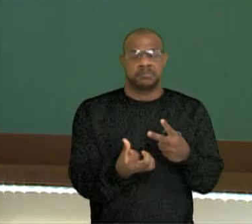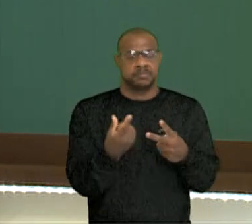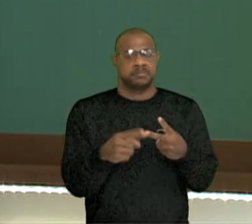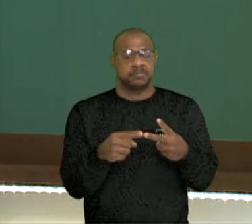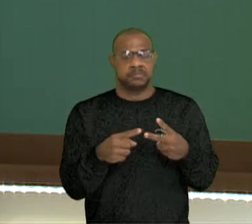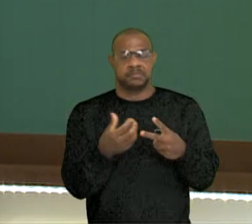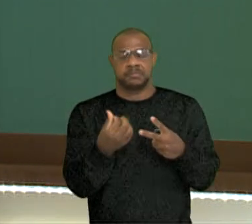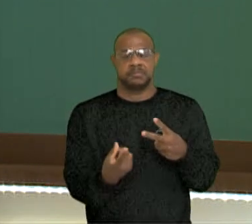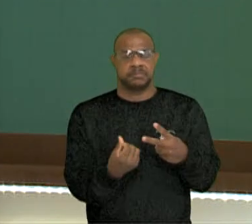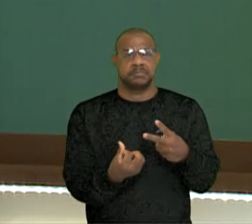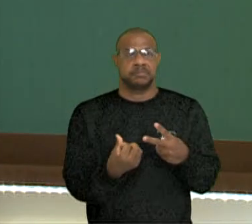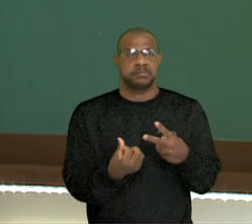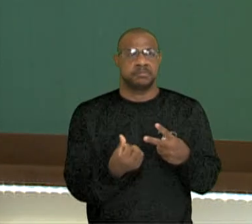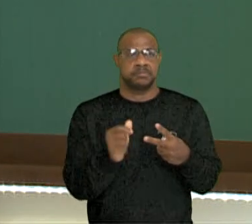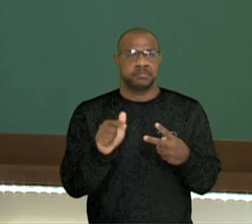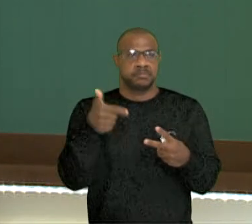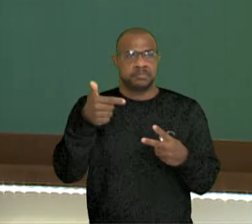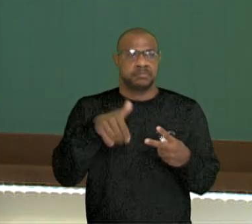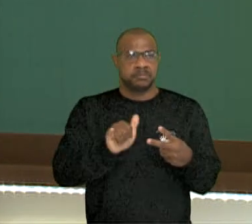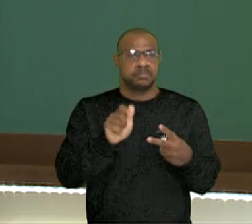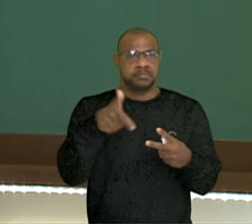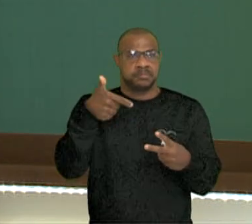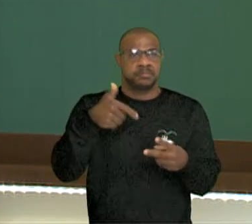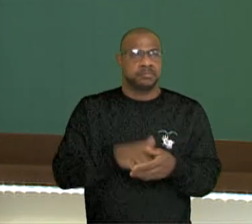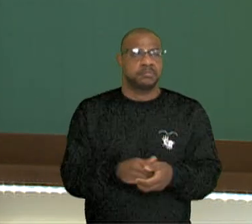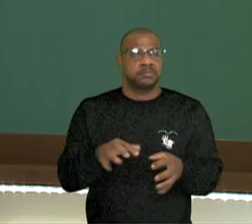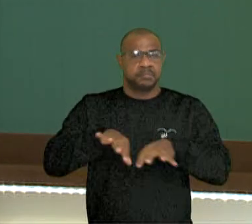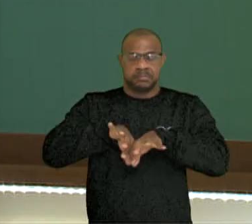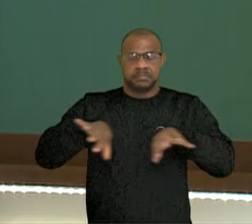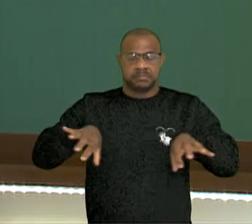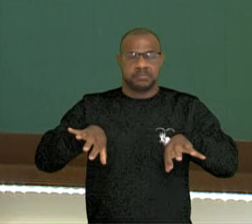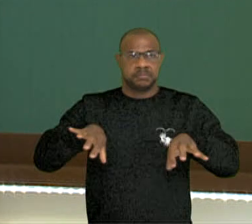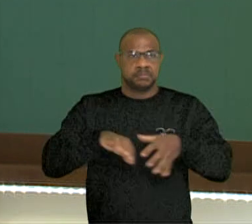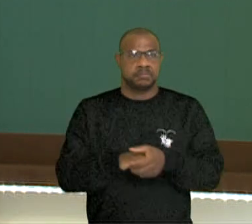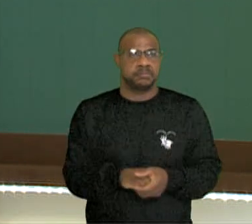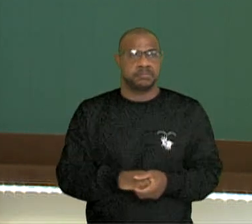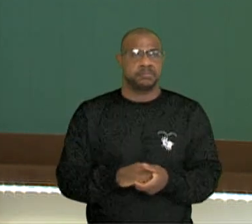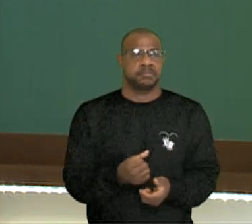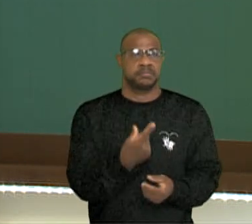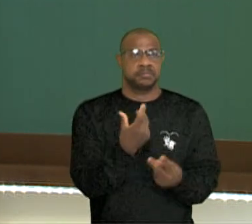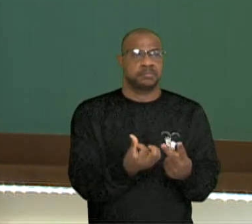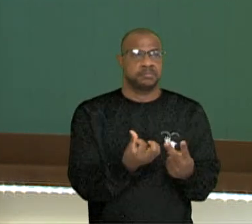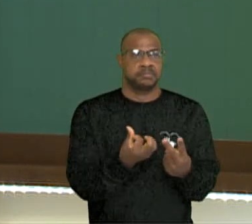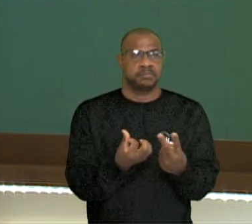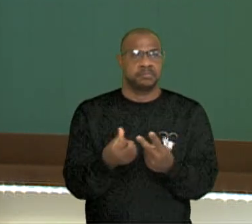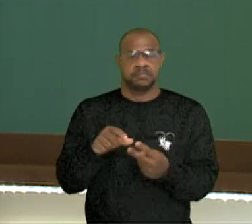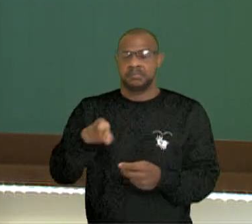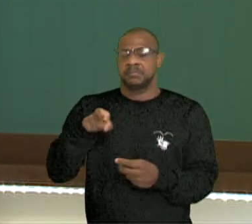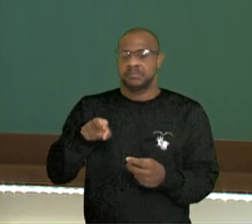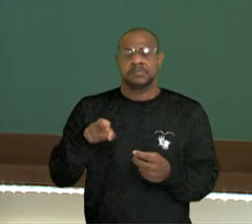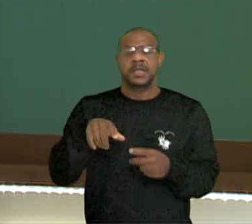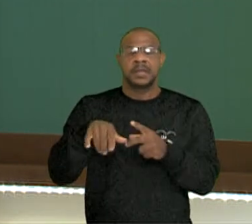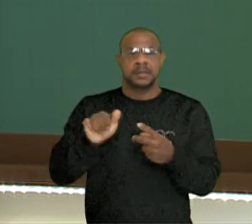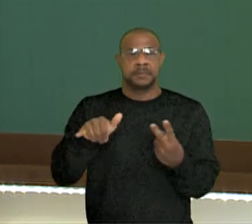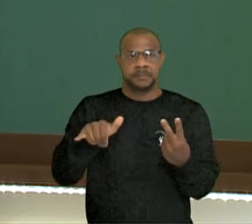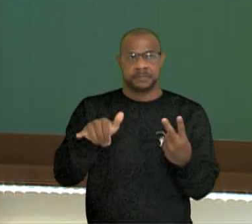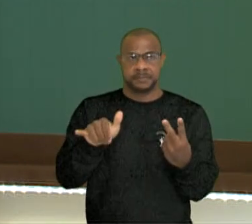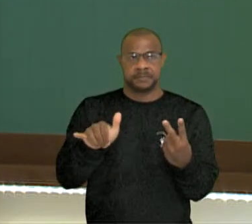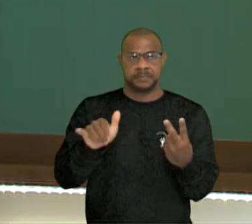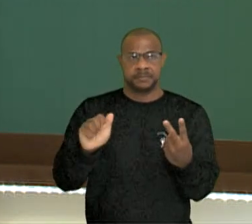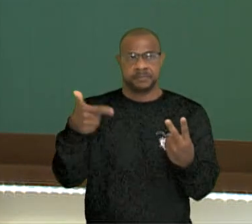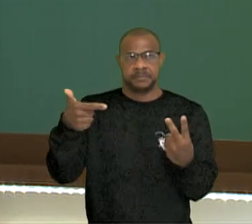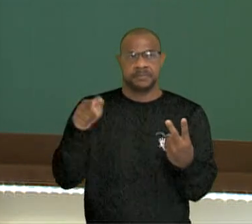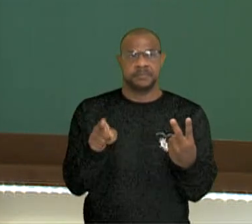ao quadrado? Você pode separar, se quiser, número de letra. Ó. Raiz quadrada de 16, 4. Raiz quadrada de y ao